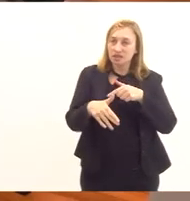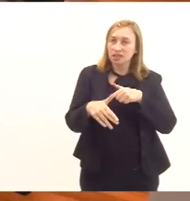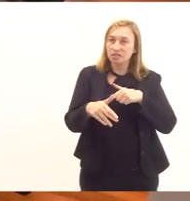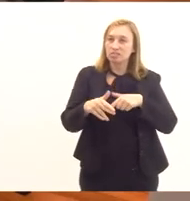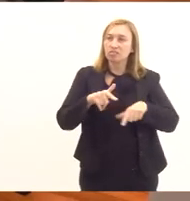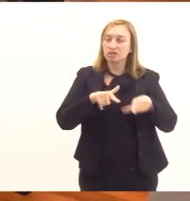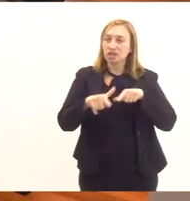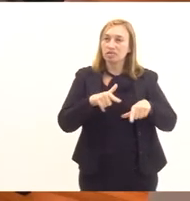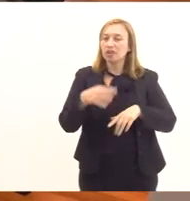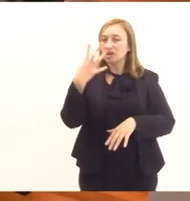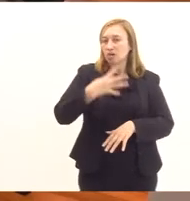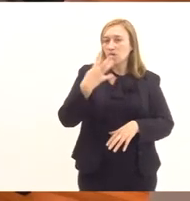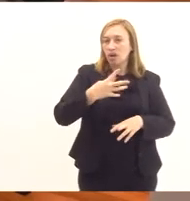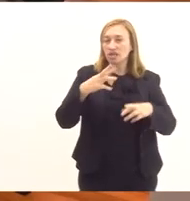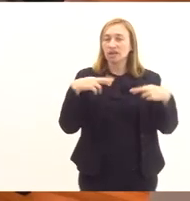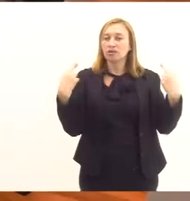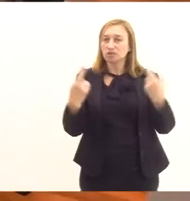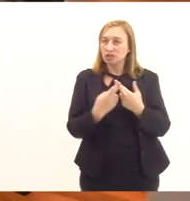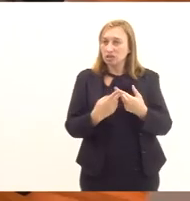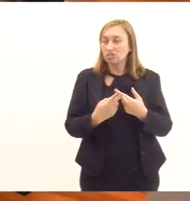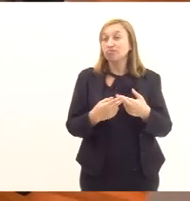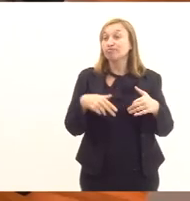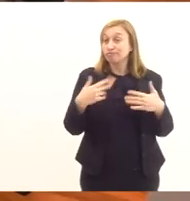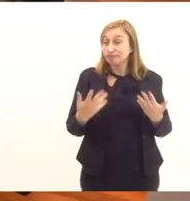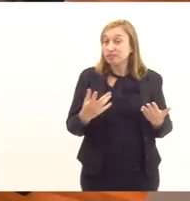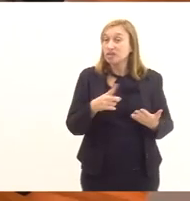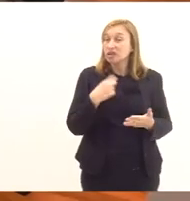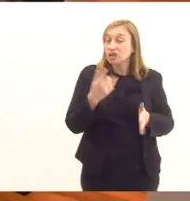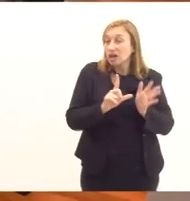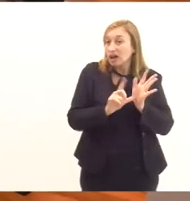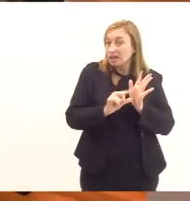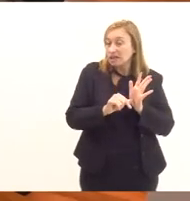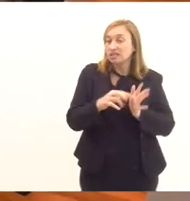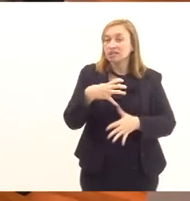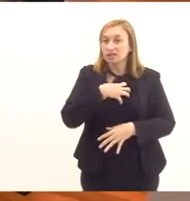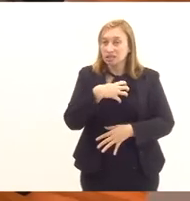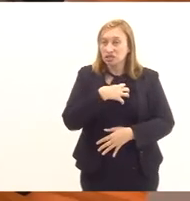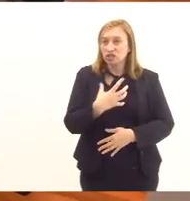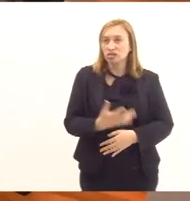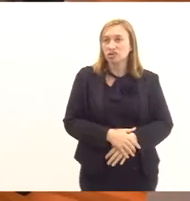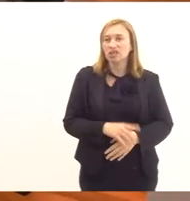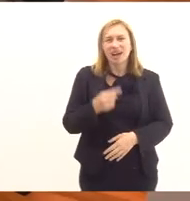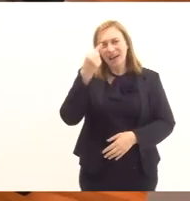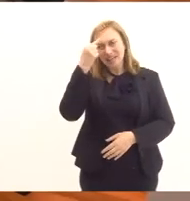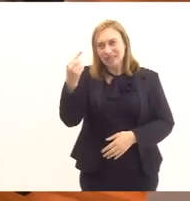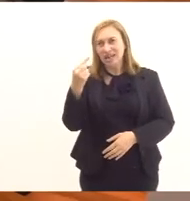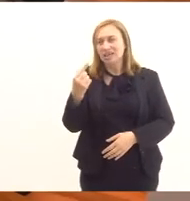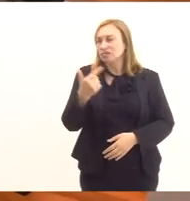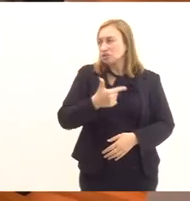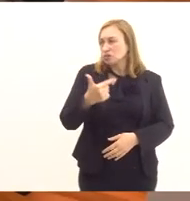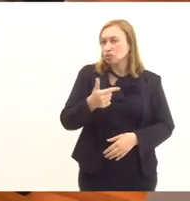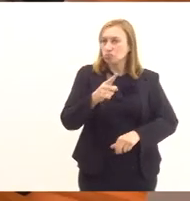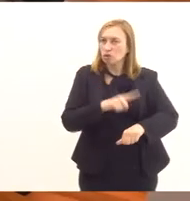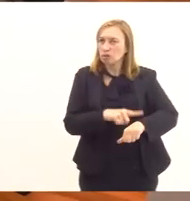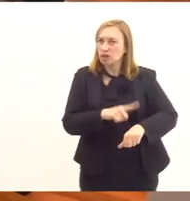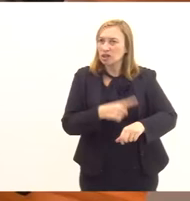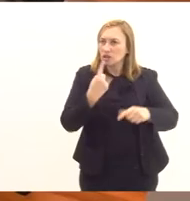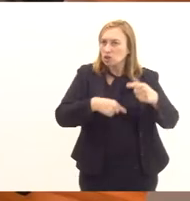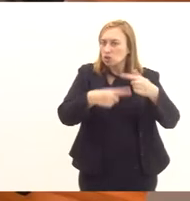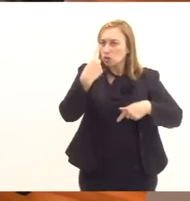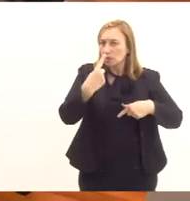ativos estamos a quarta ou quinta audience e nós atrasamos nesse sentido a ideia num segundo momento